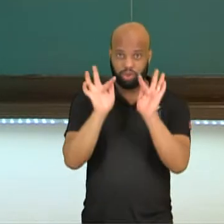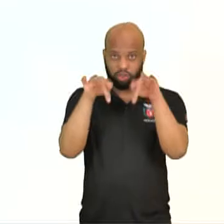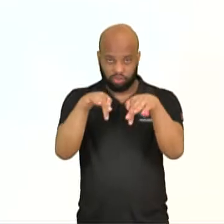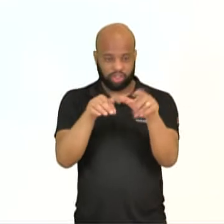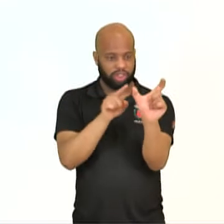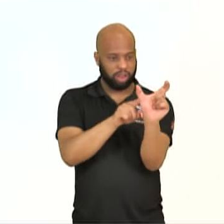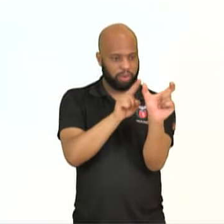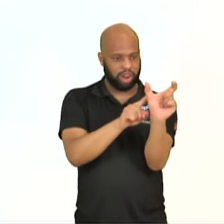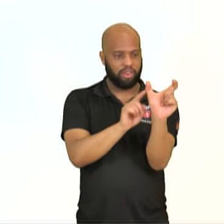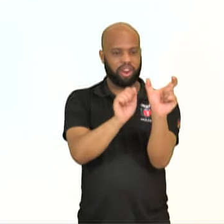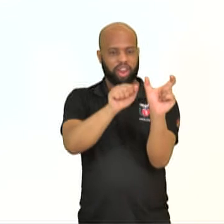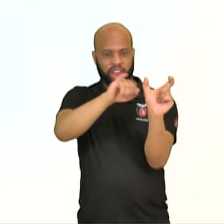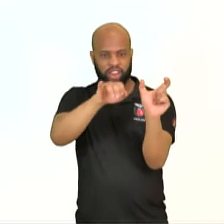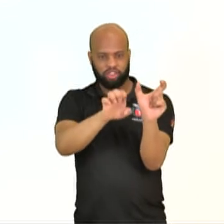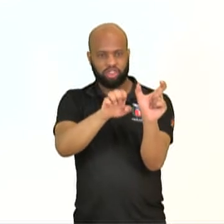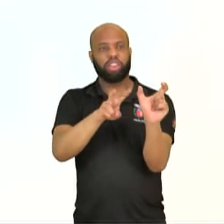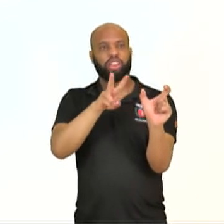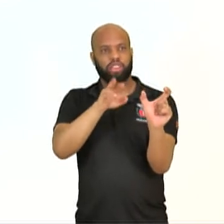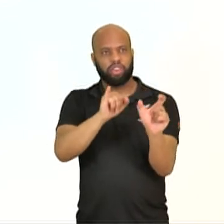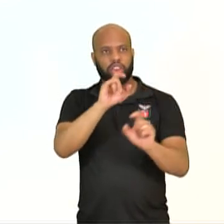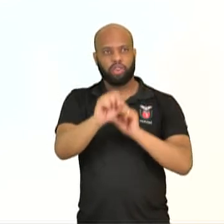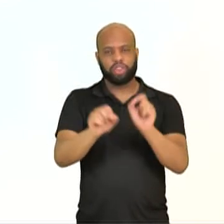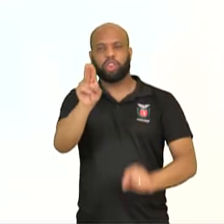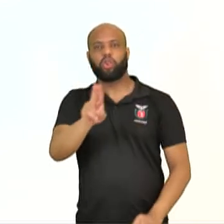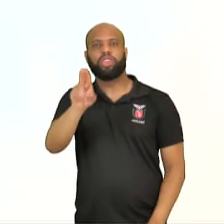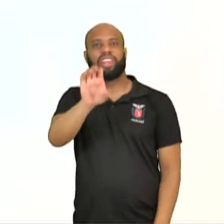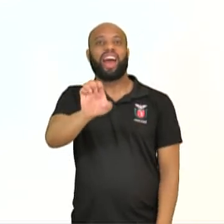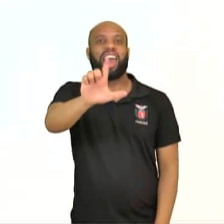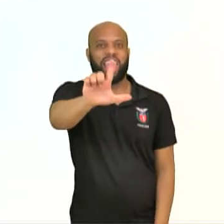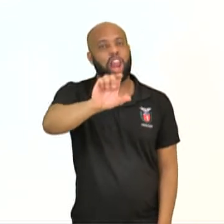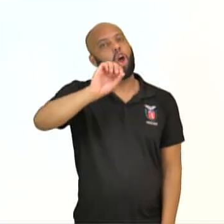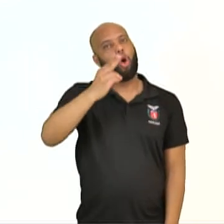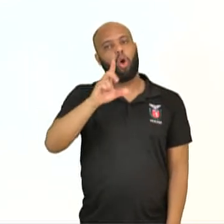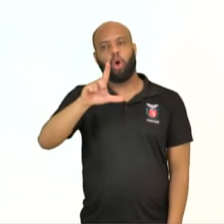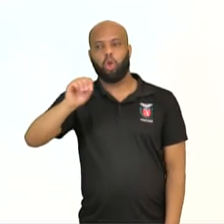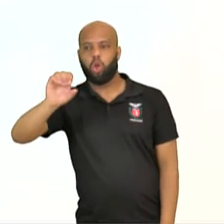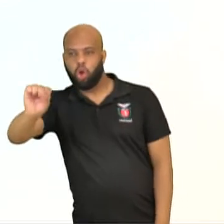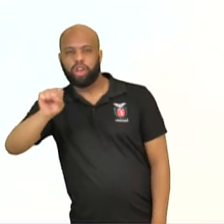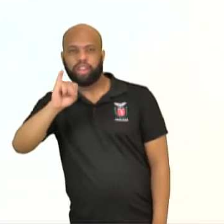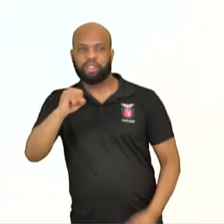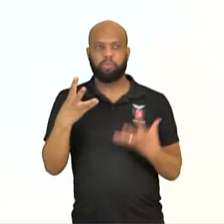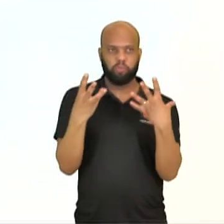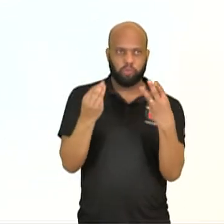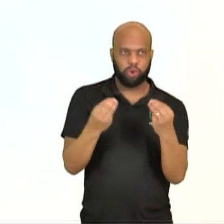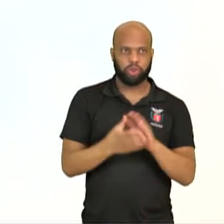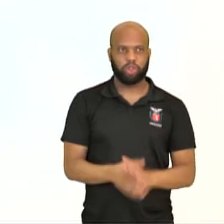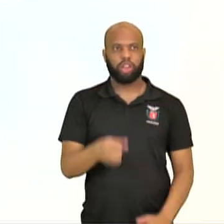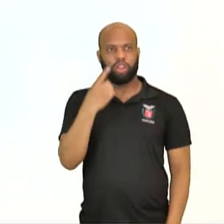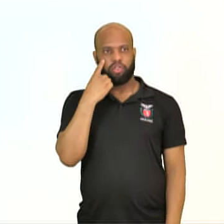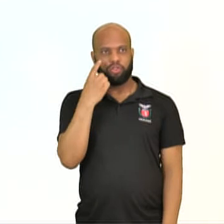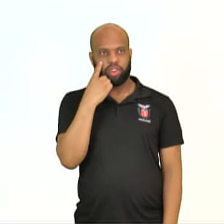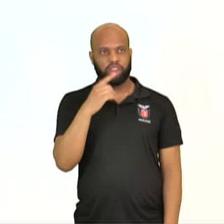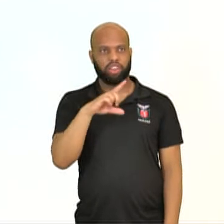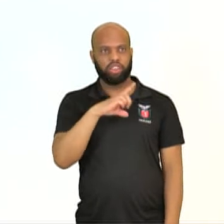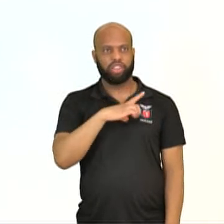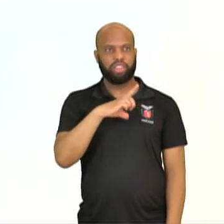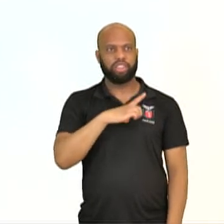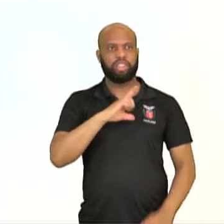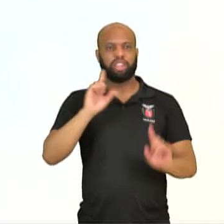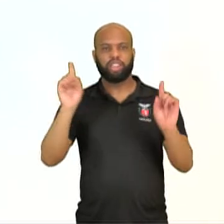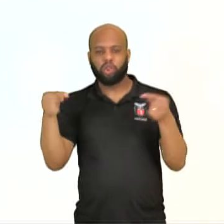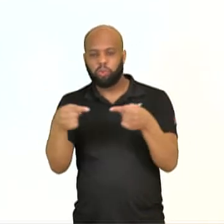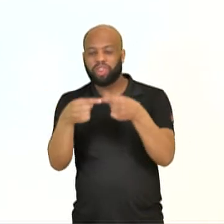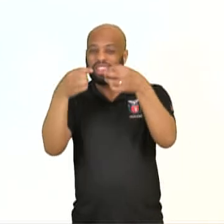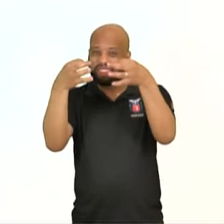hermana tiene un tatuaje muy bonito. Observem que concorda gênero e número com